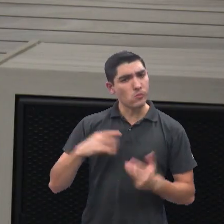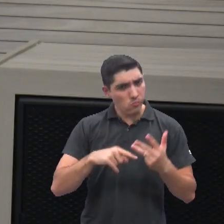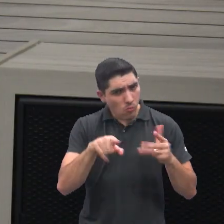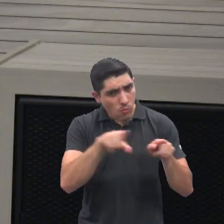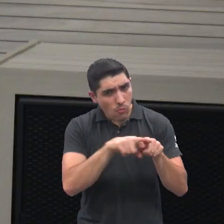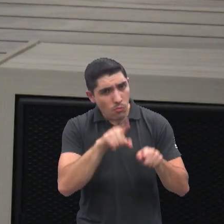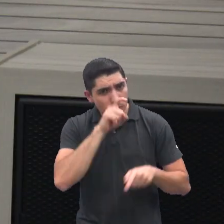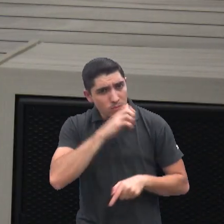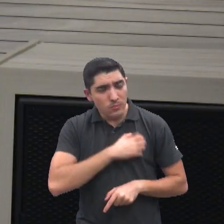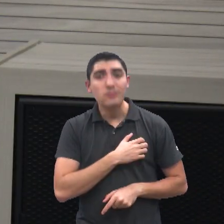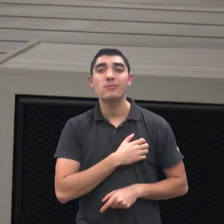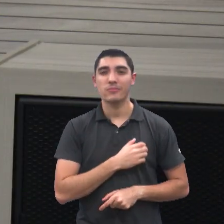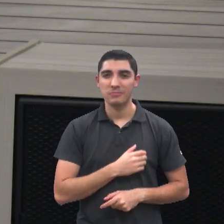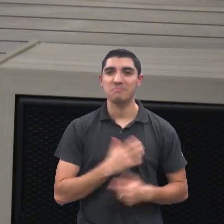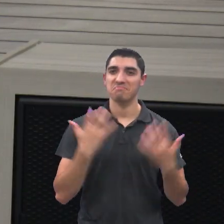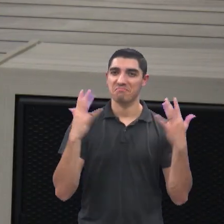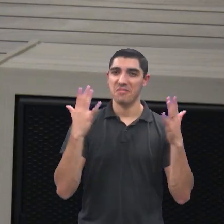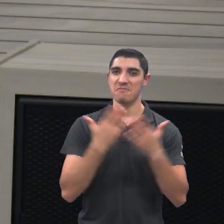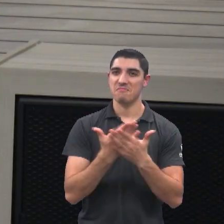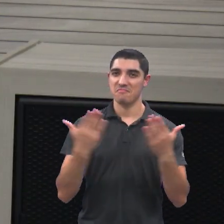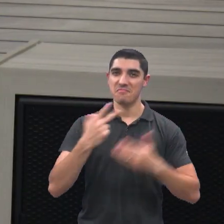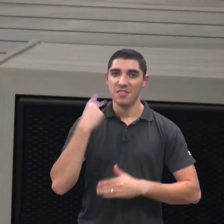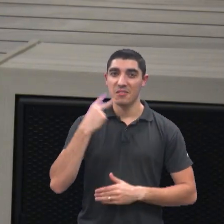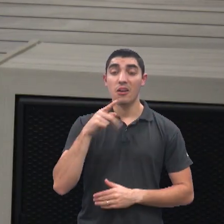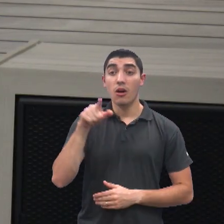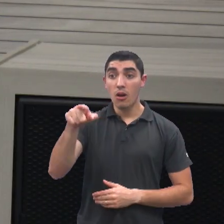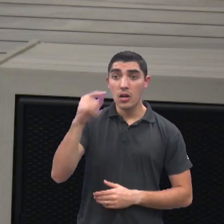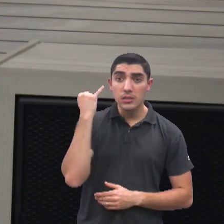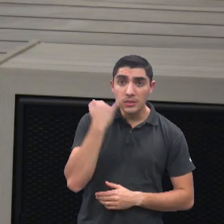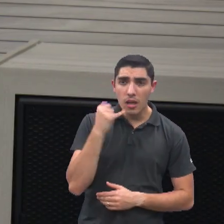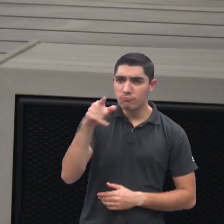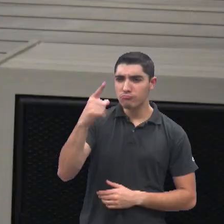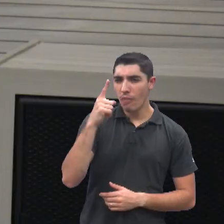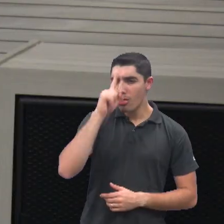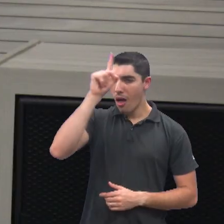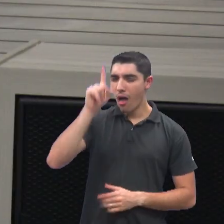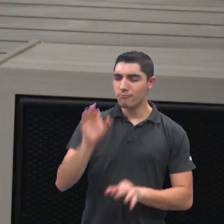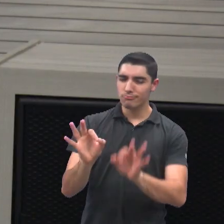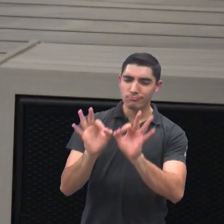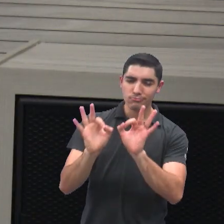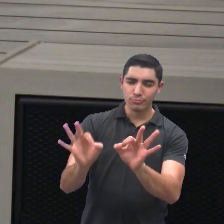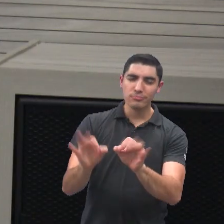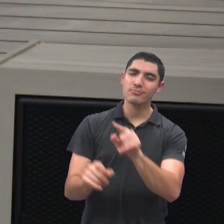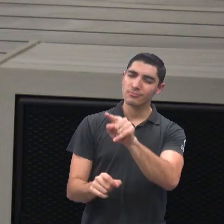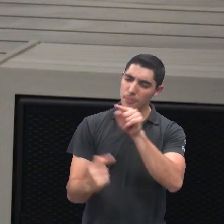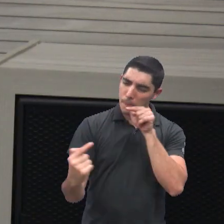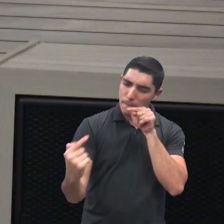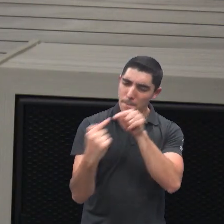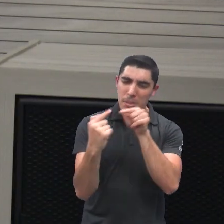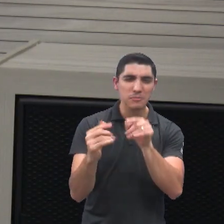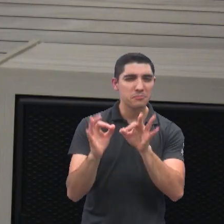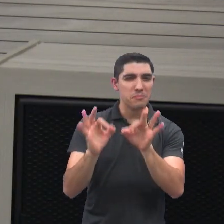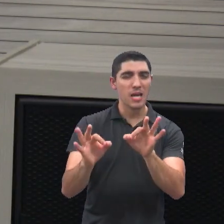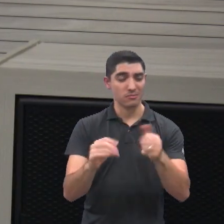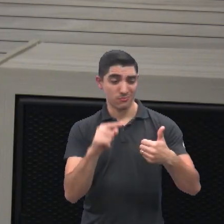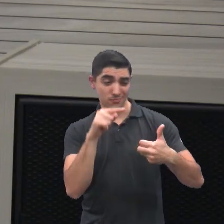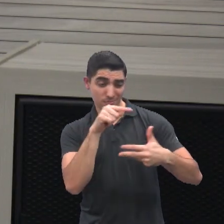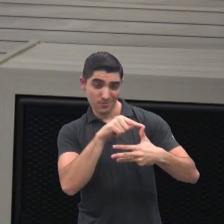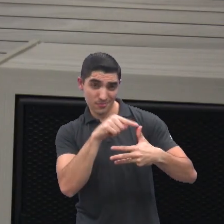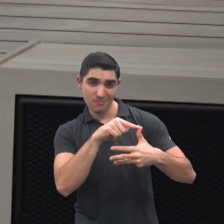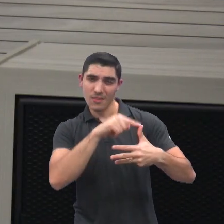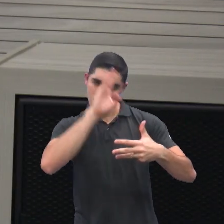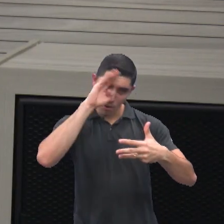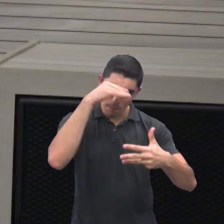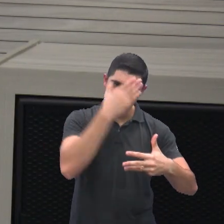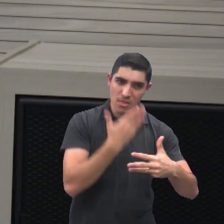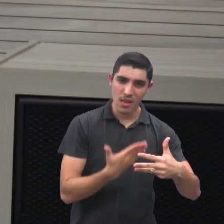isso, parabéns aos vereadores pela ideia, hein, Zé? Parabéns, pensou bem, falou, vou homenagear uma pessoa que merece ser homenageada,